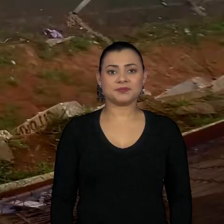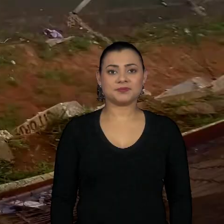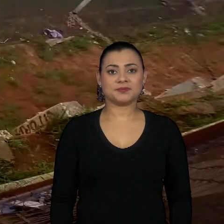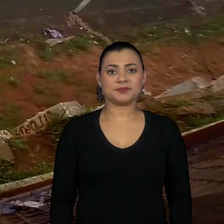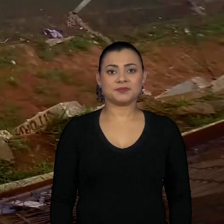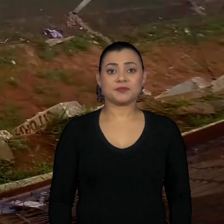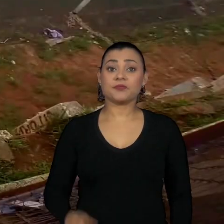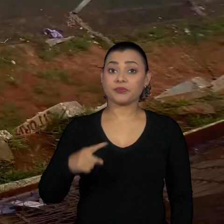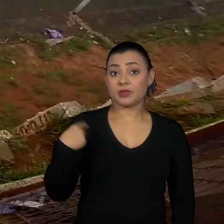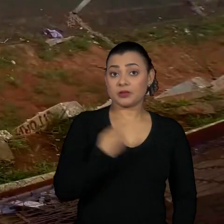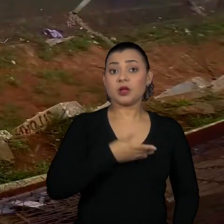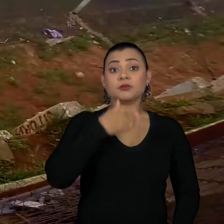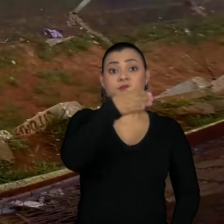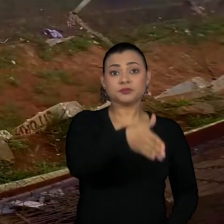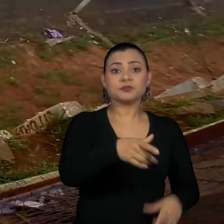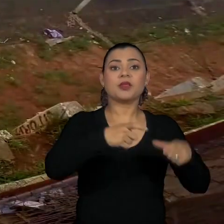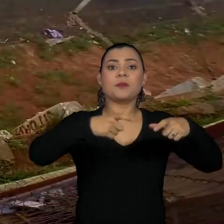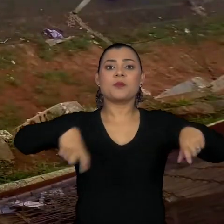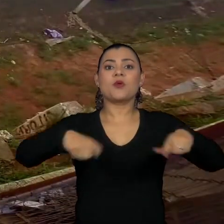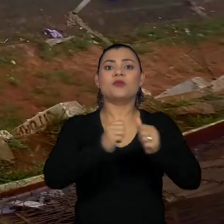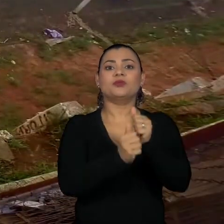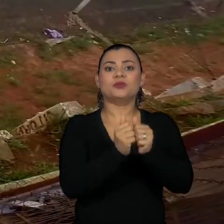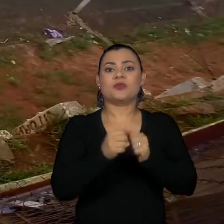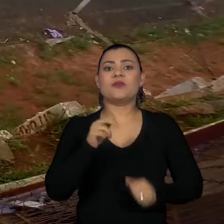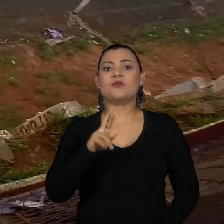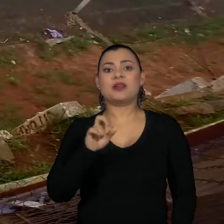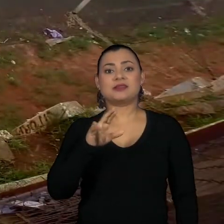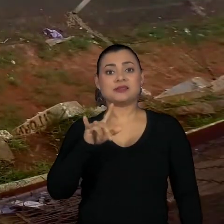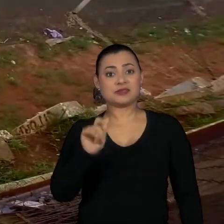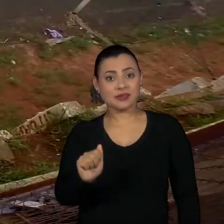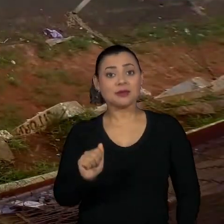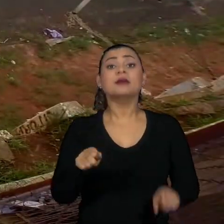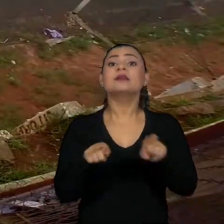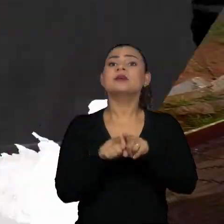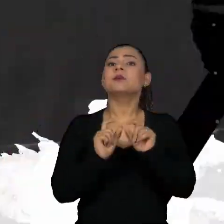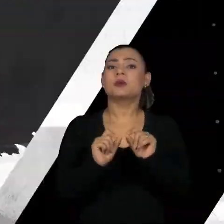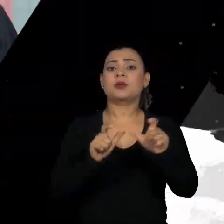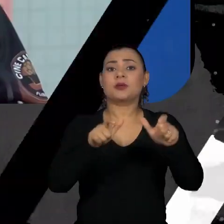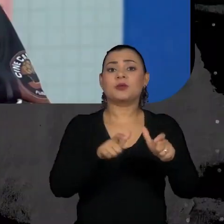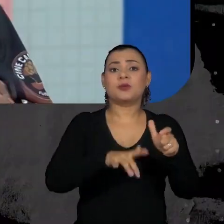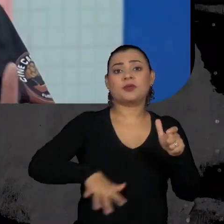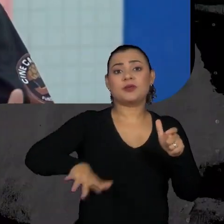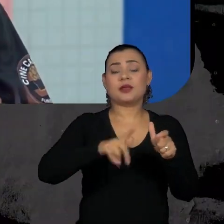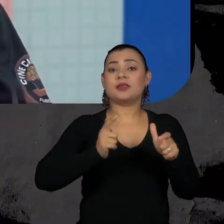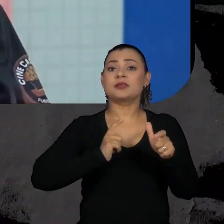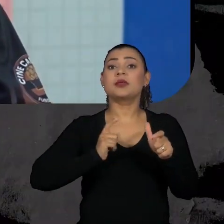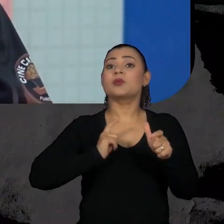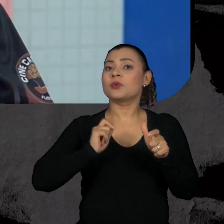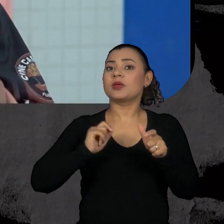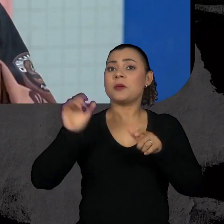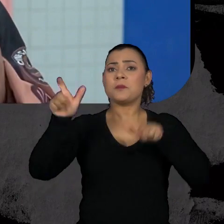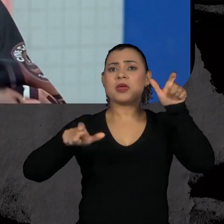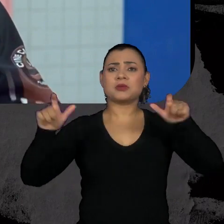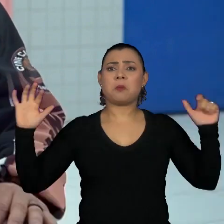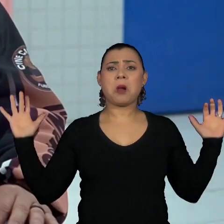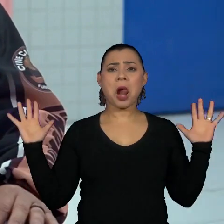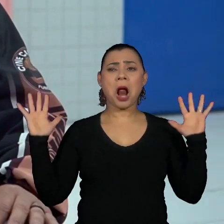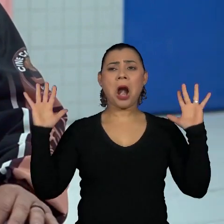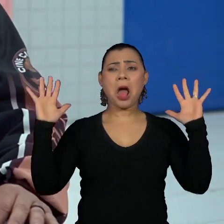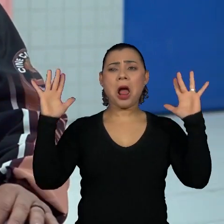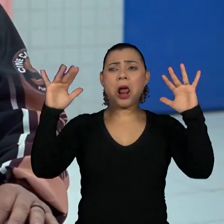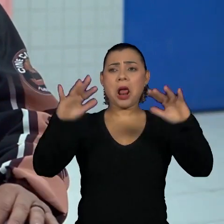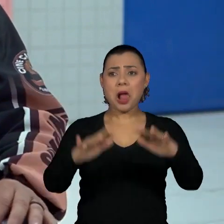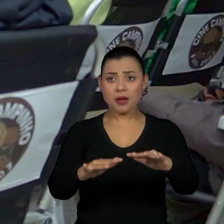A gente vai para um campo de futebol de várzea e ali é um espaço maior, permite trazer mais gente. Então a